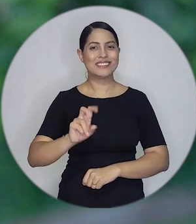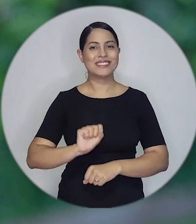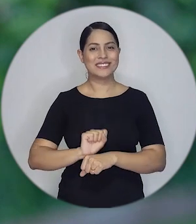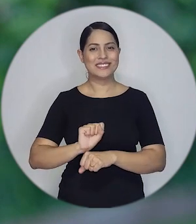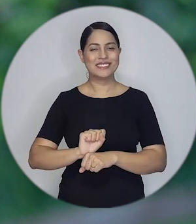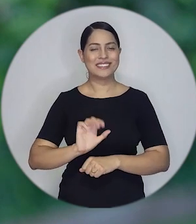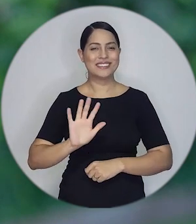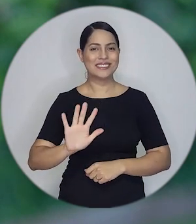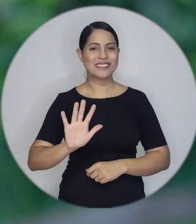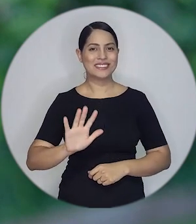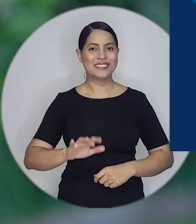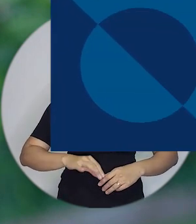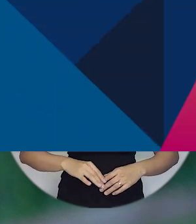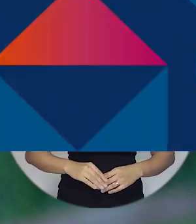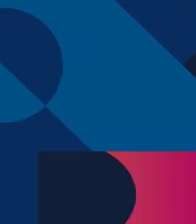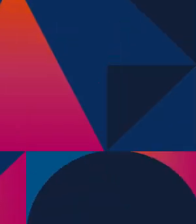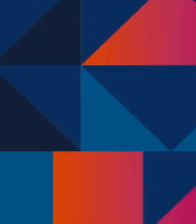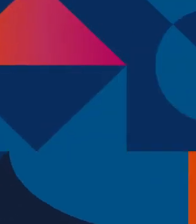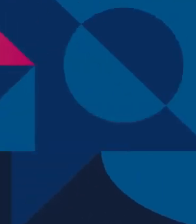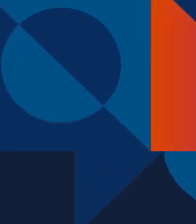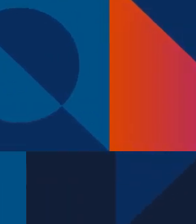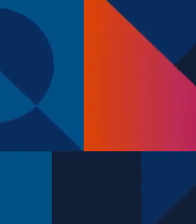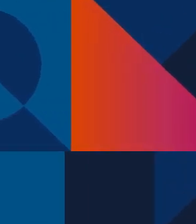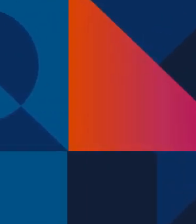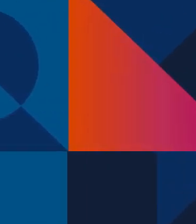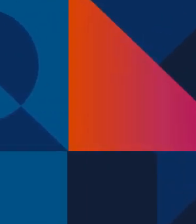com mais OAB Nacional.